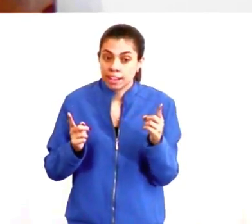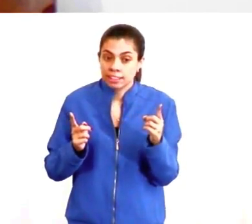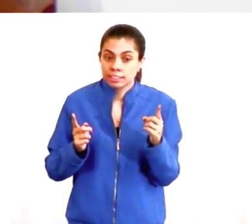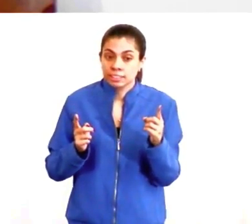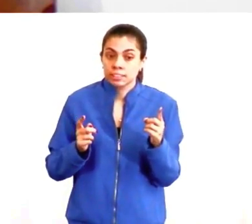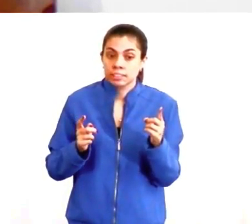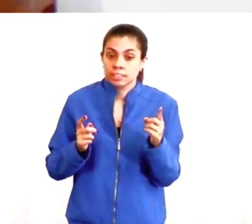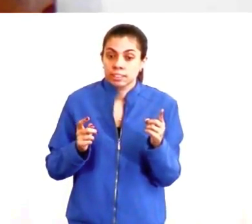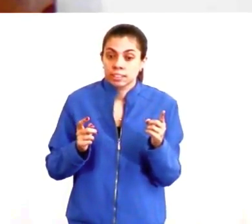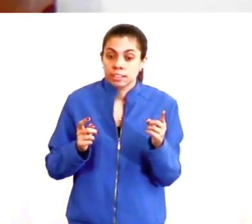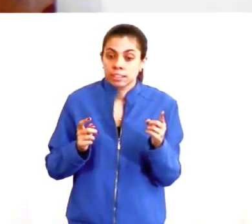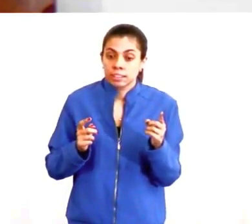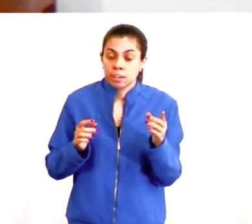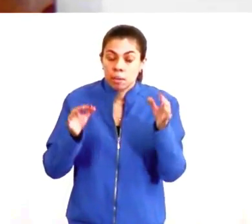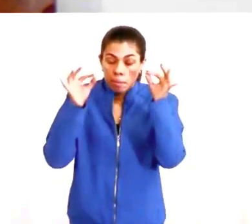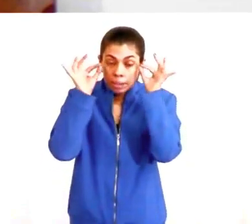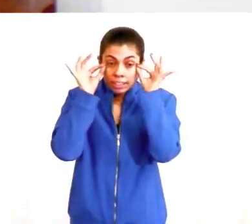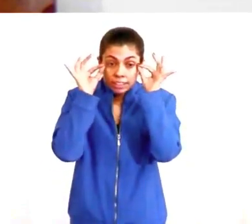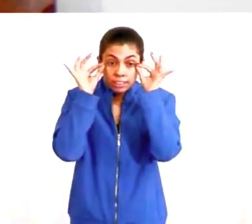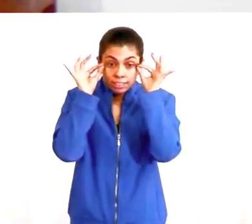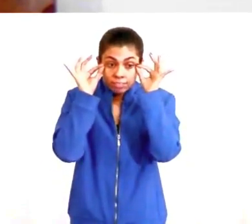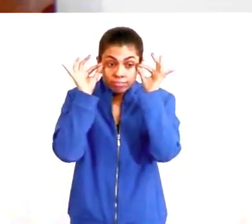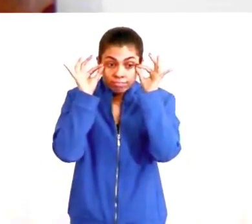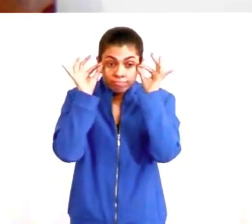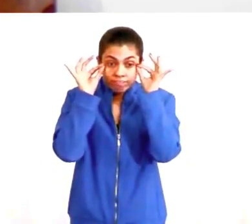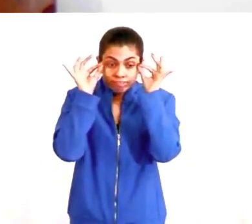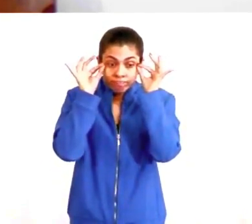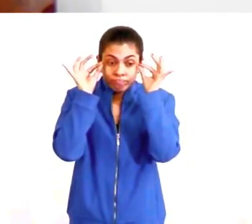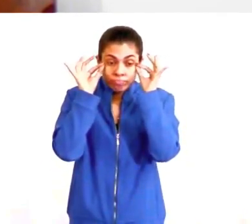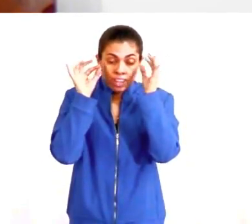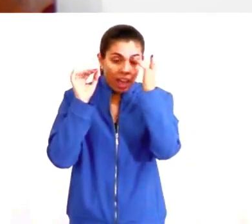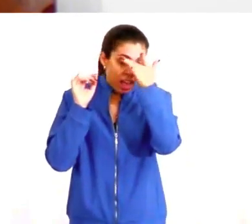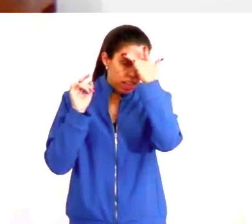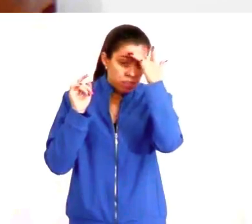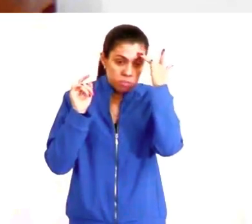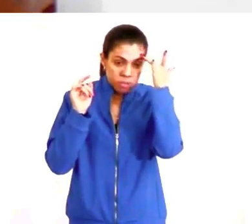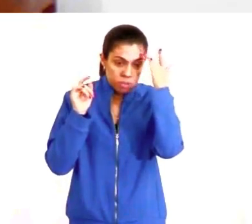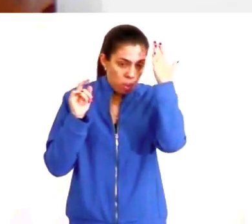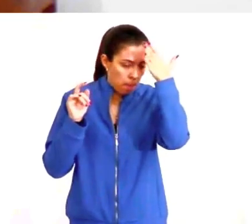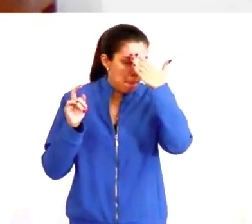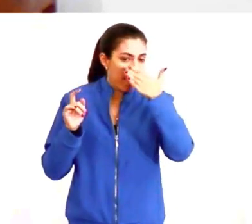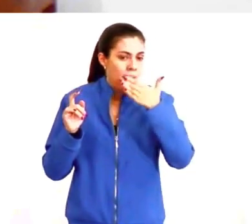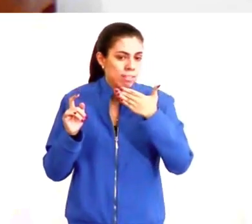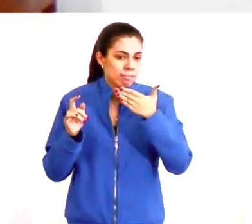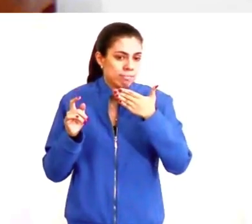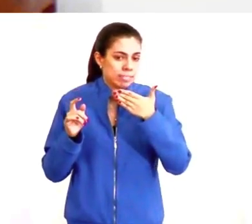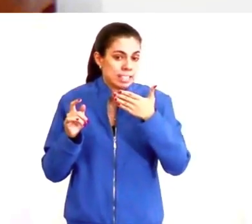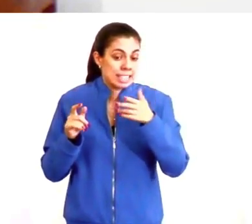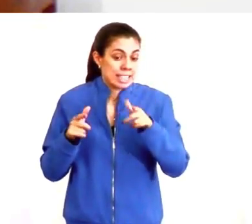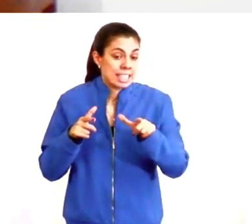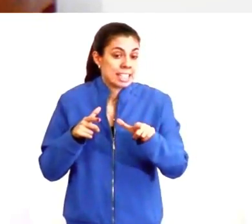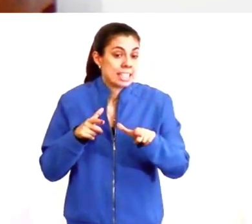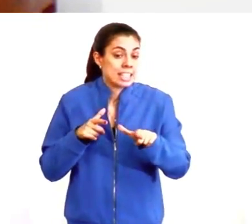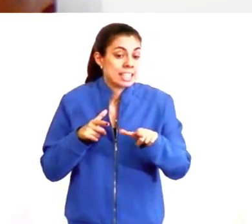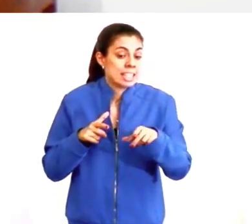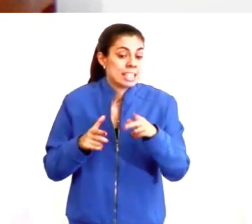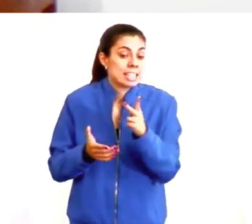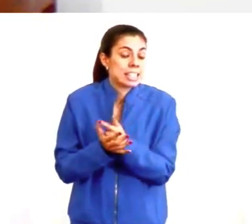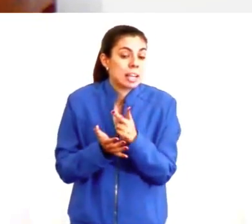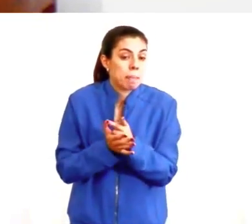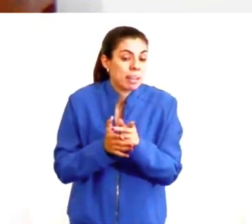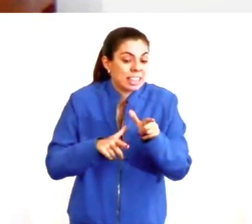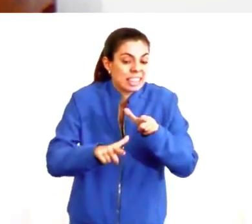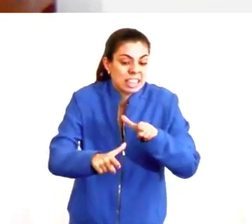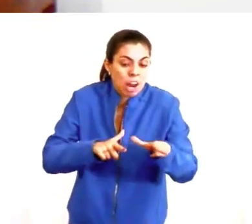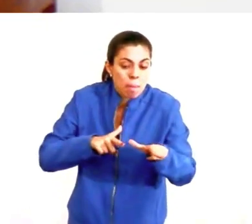em fazer oposição à ressurreição, enquanto nós cristãos nos acomodamos na nossa fé.